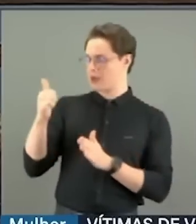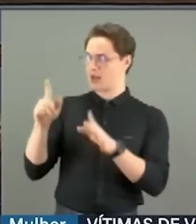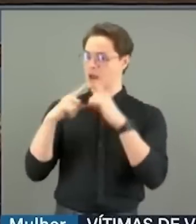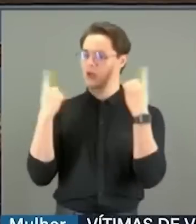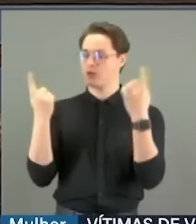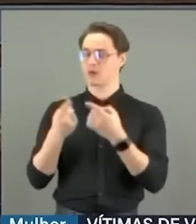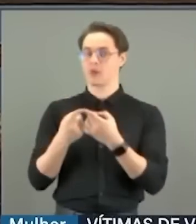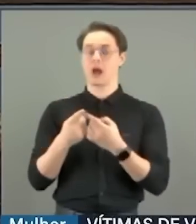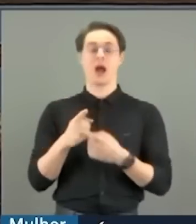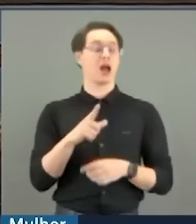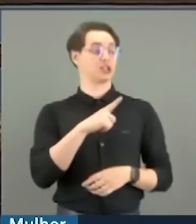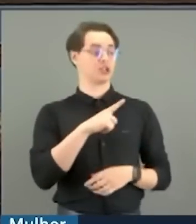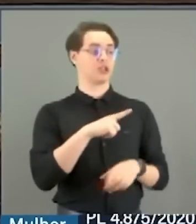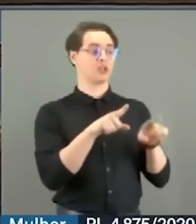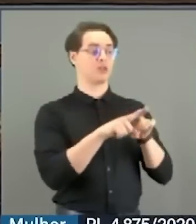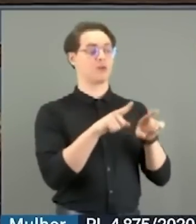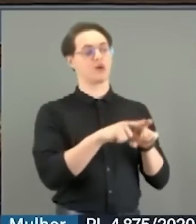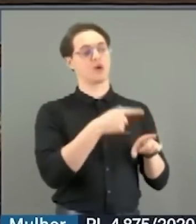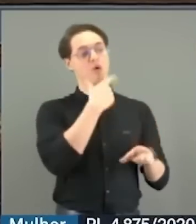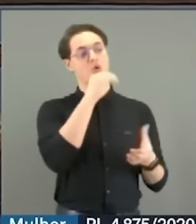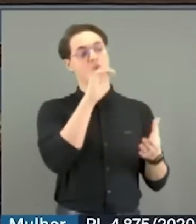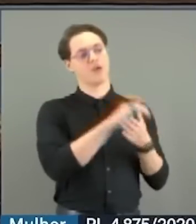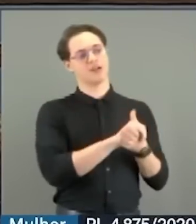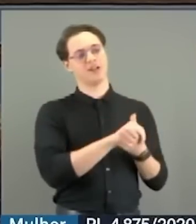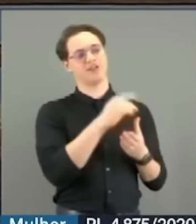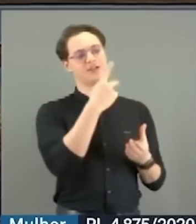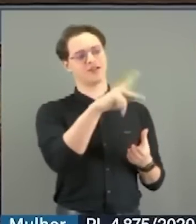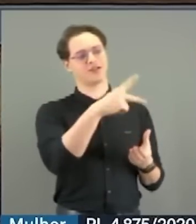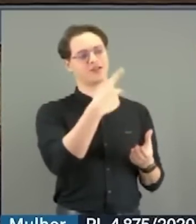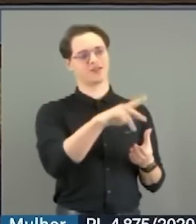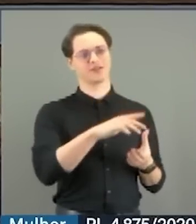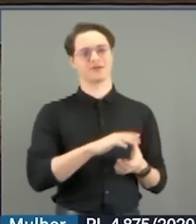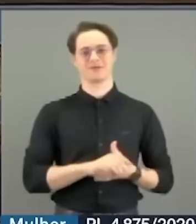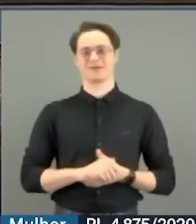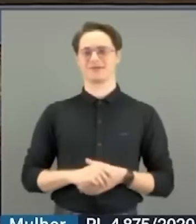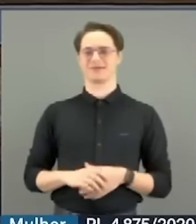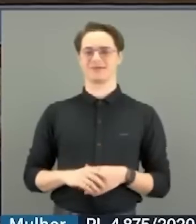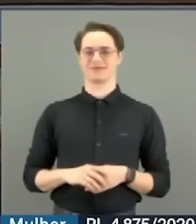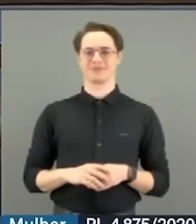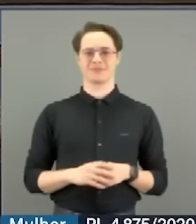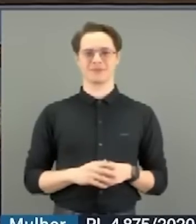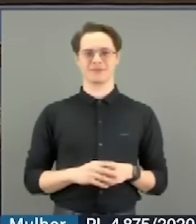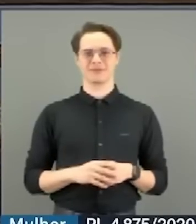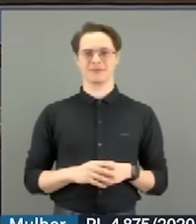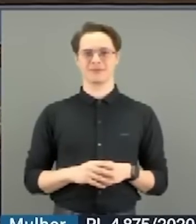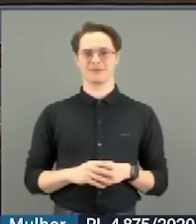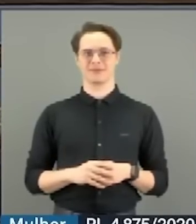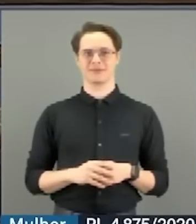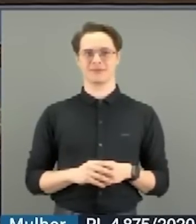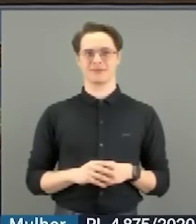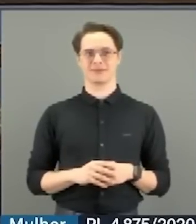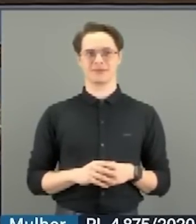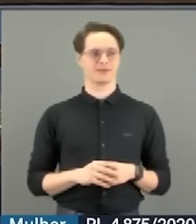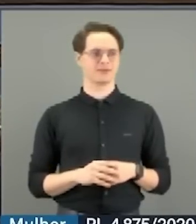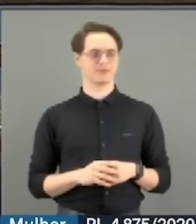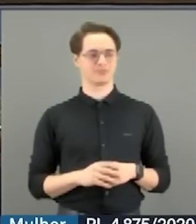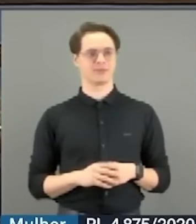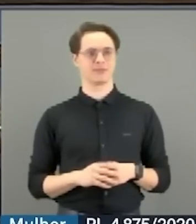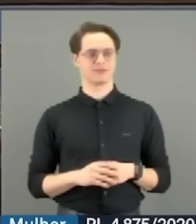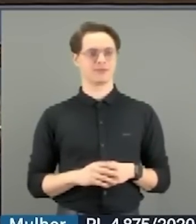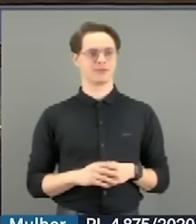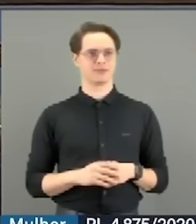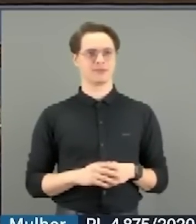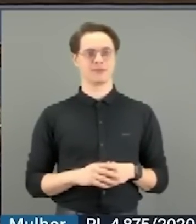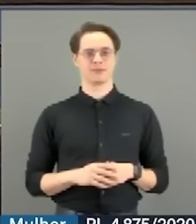foi. E o marido da Carla Zambelli também. E o marido da Carla, meu irmão. Deixa eu anotando aqui. Eu havia esquecido, mas o advogado me